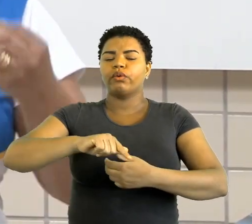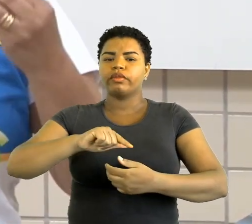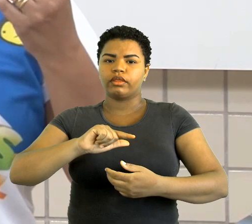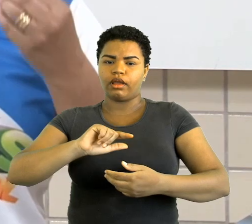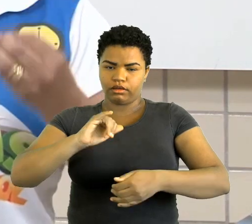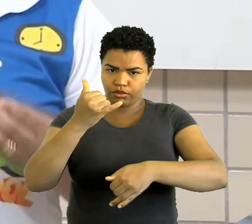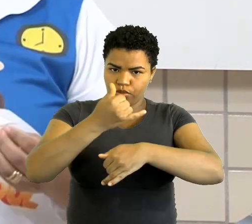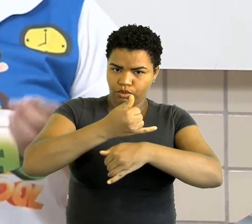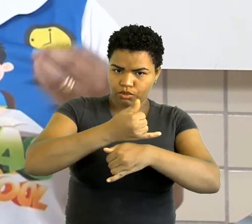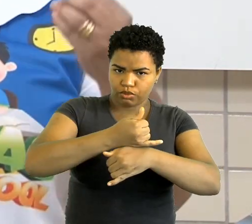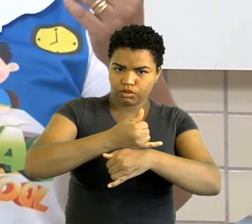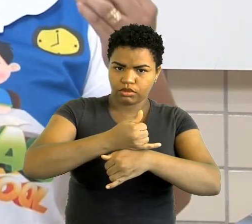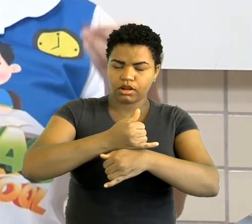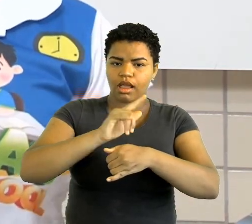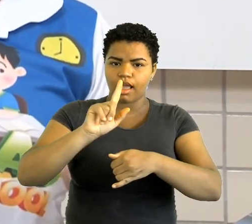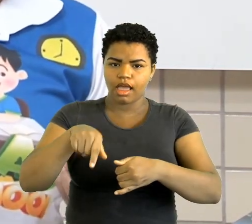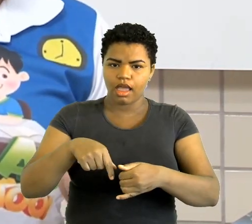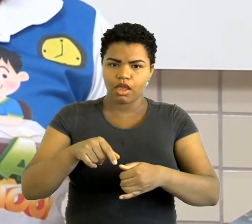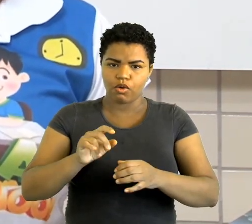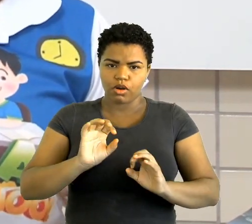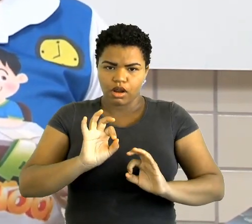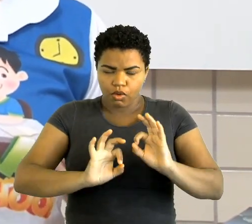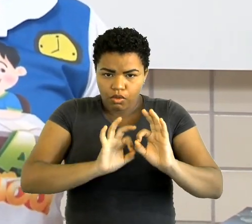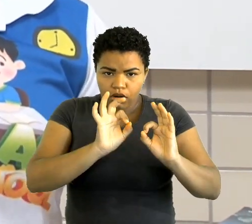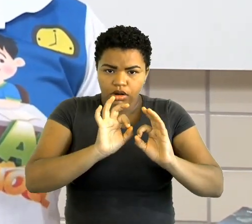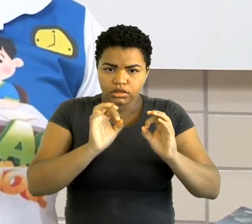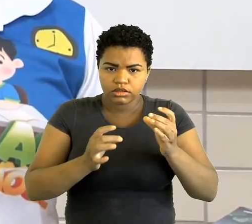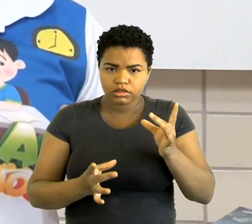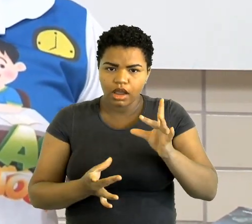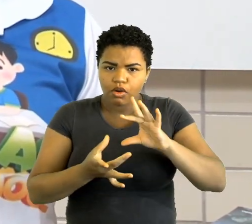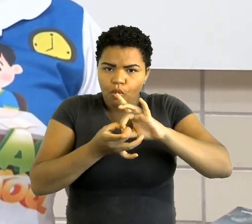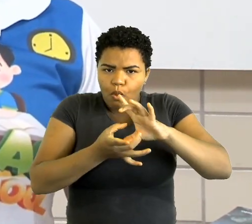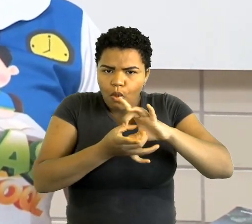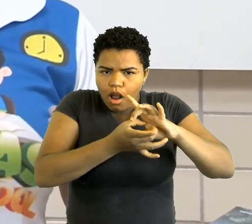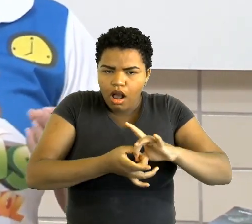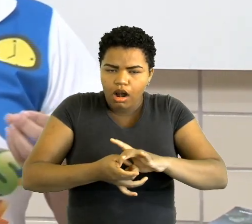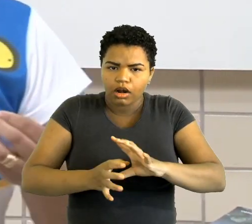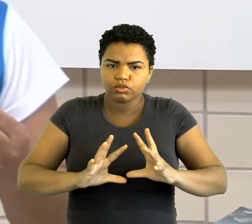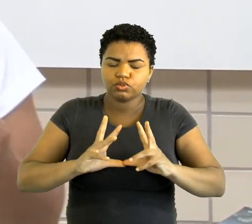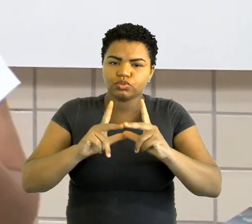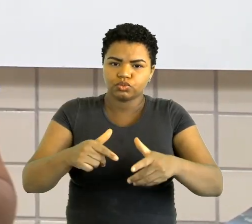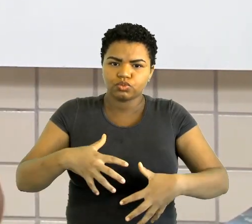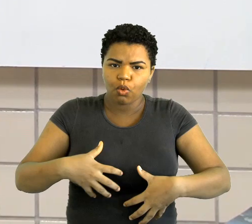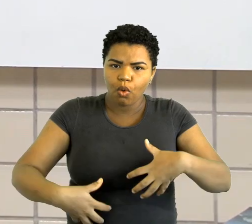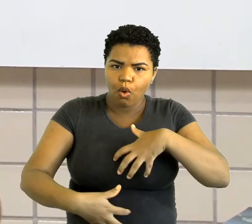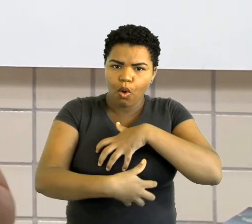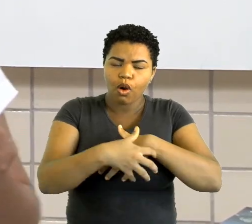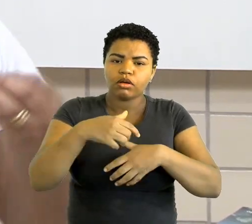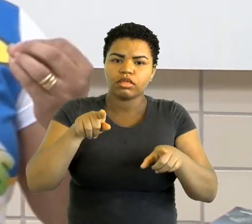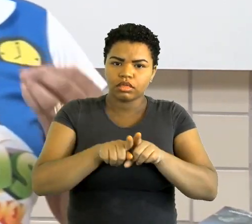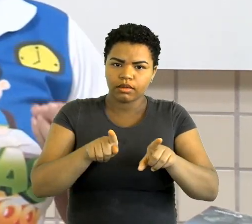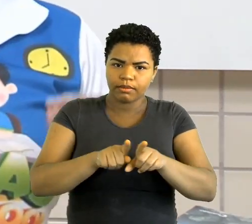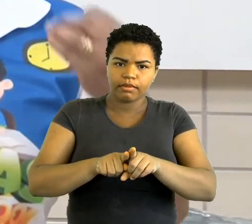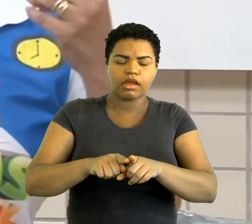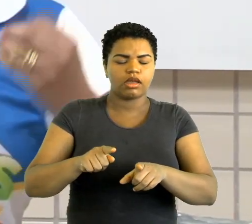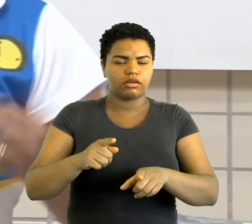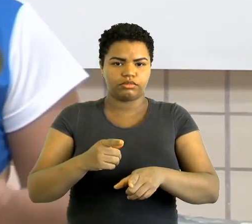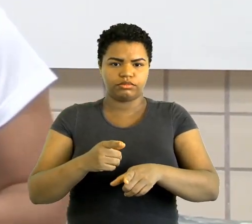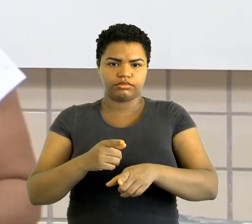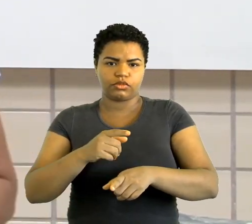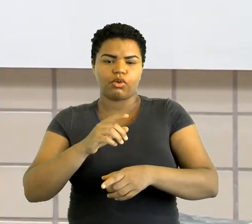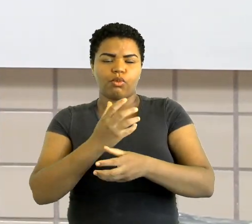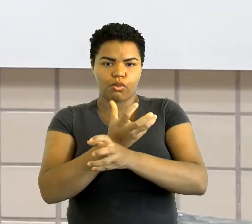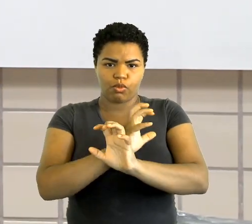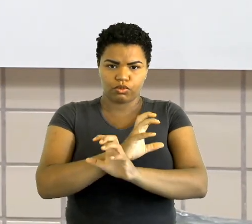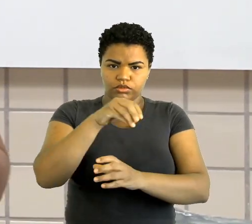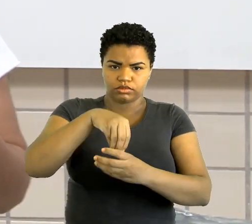fixar os órgãos e os músculos dentro dela. Os seres humanos, no sistema esquelético dele adulto, já